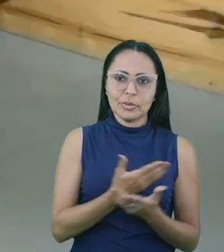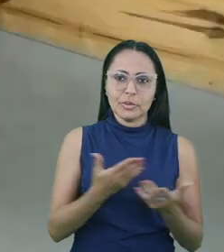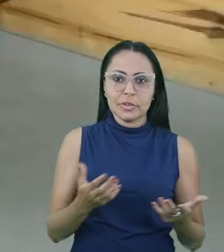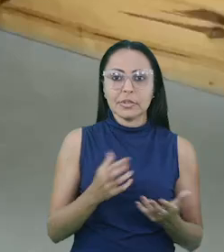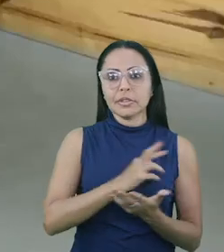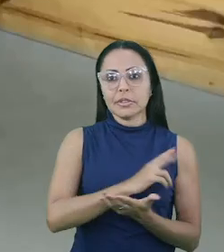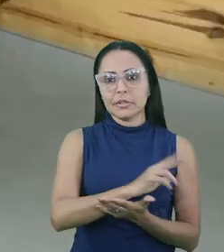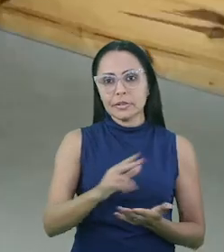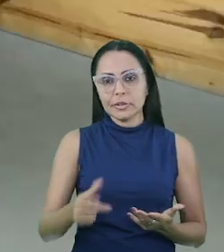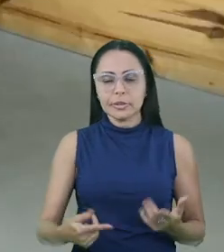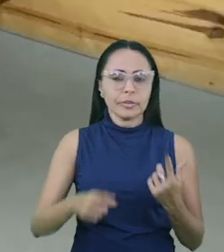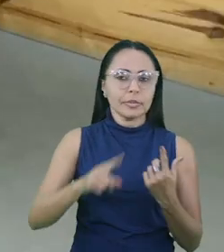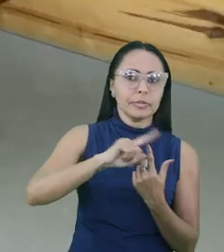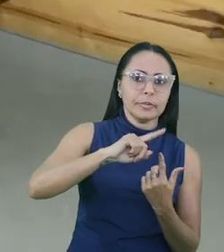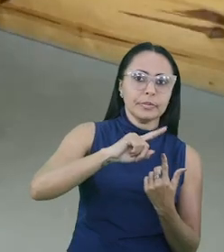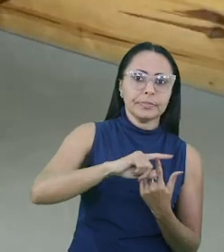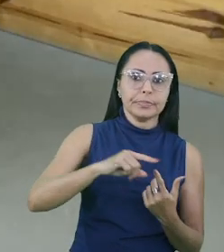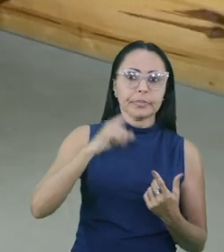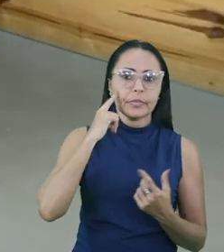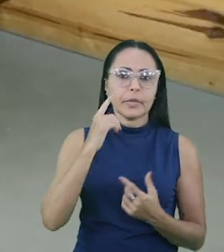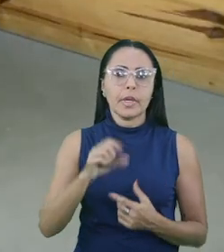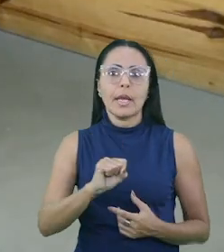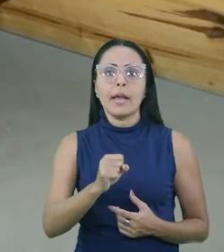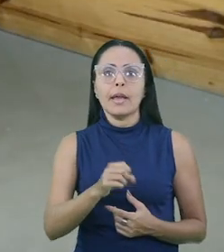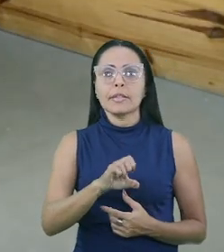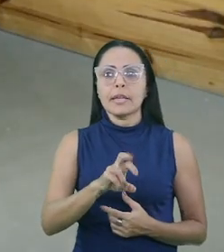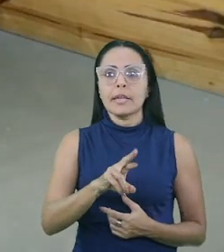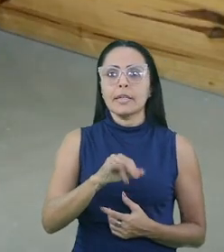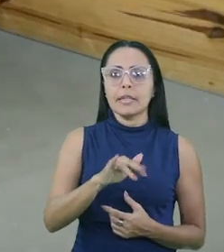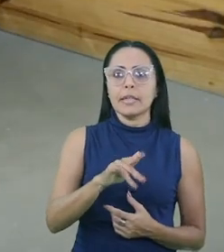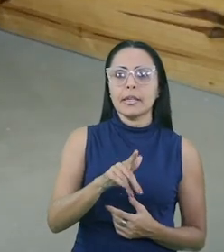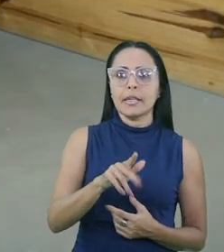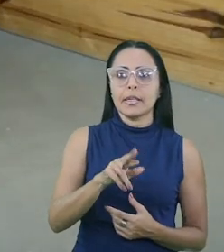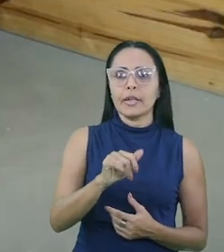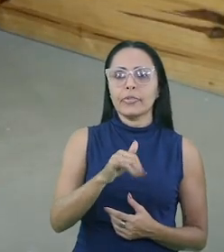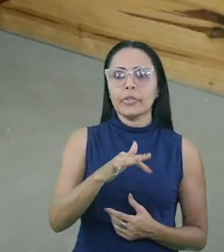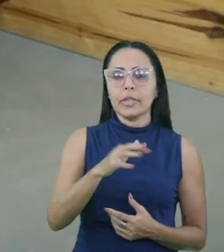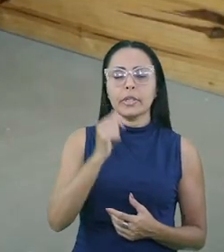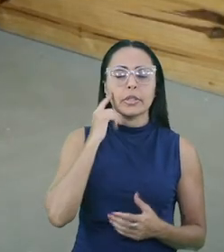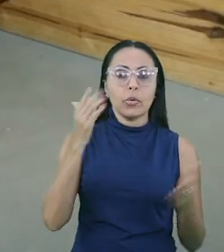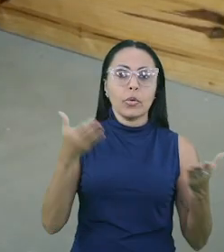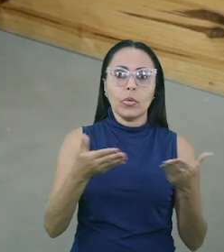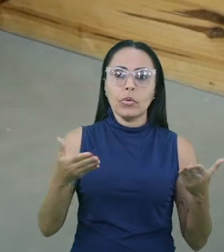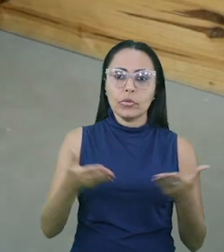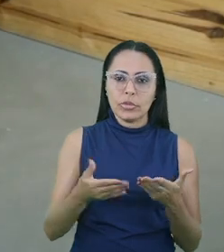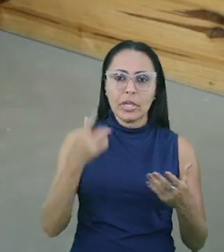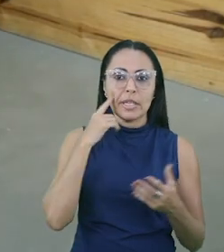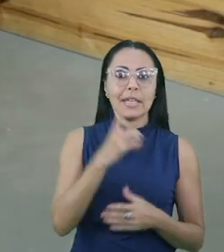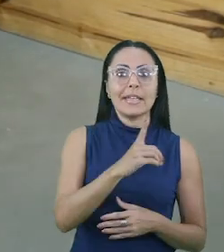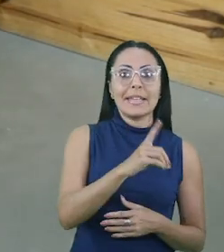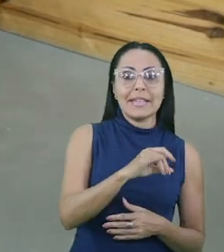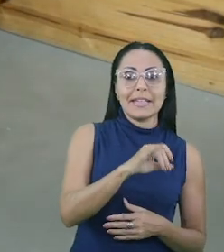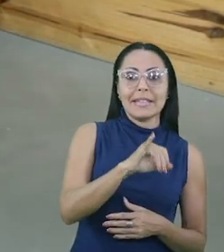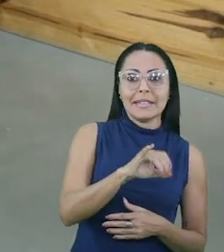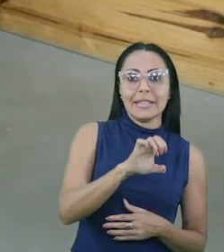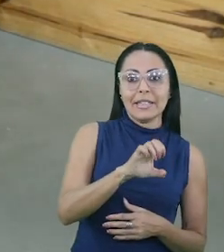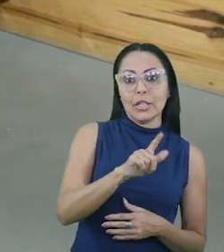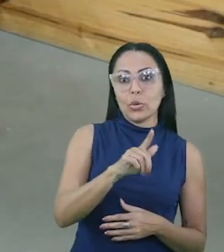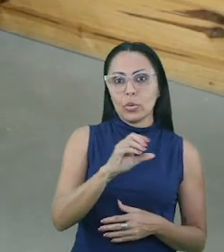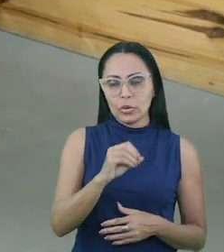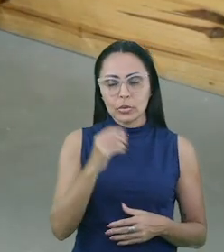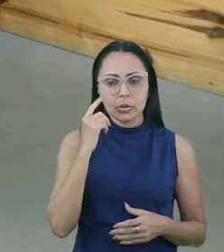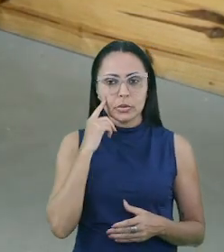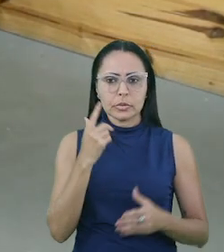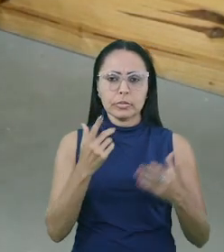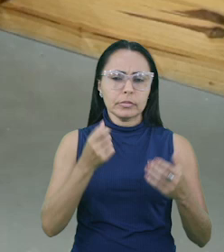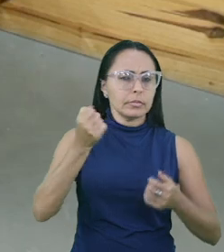tipos, e um deles é a serigrafia, né? Então hoje o nosso bate-papo, né, é com o Diego Mancha Negra, onde ele